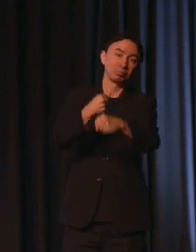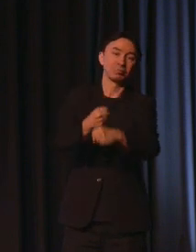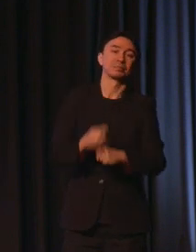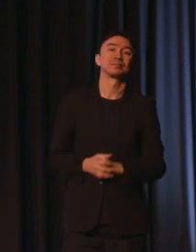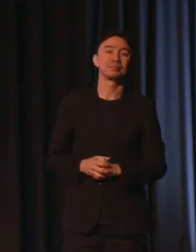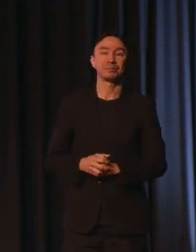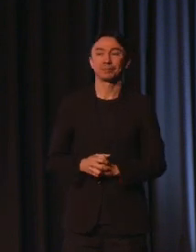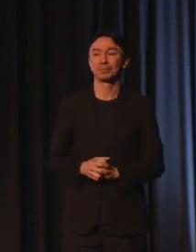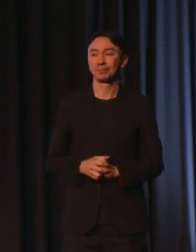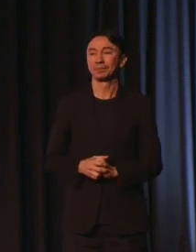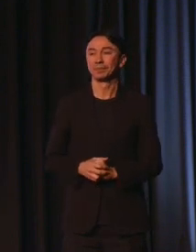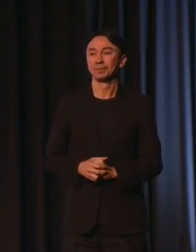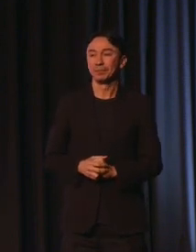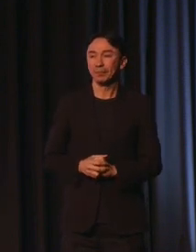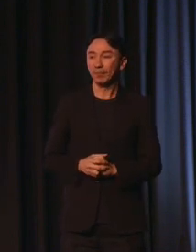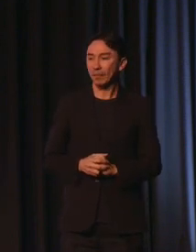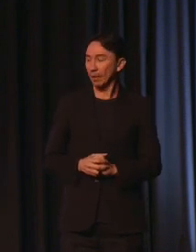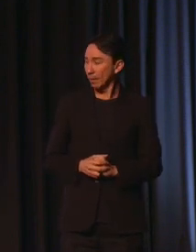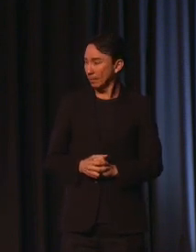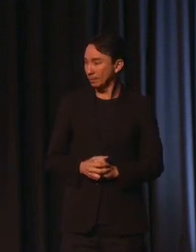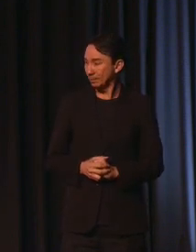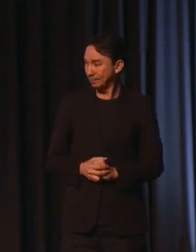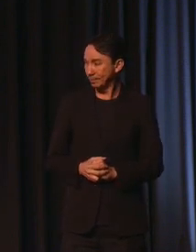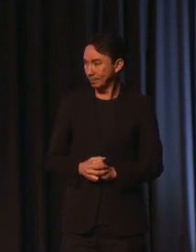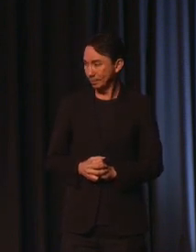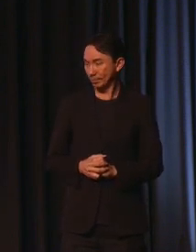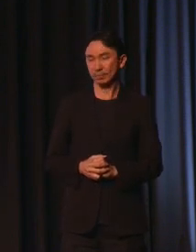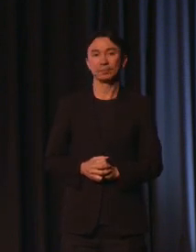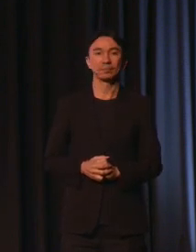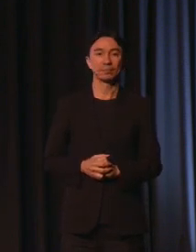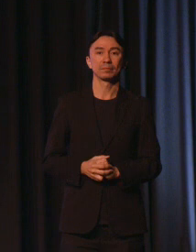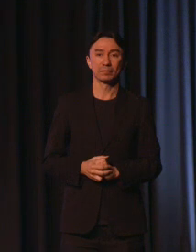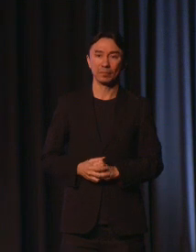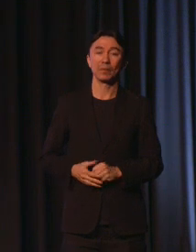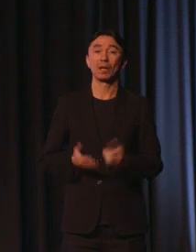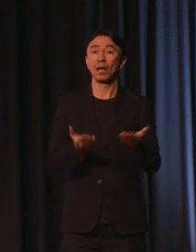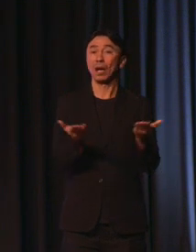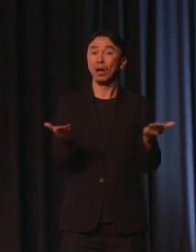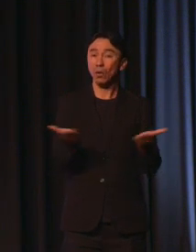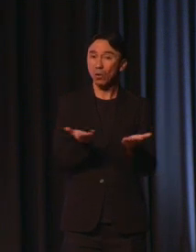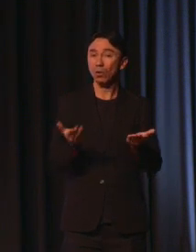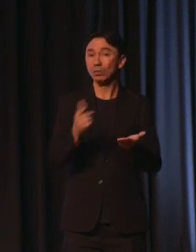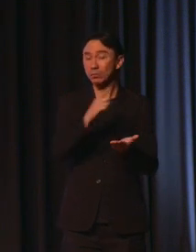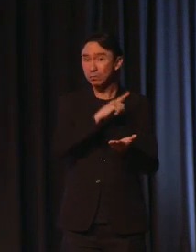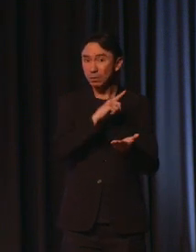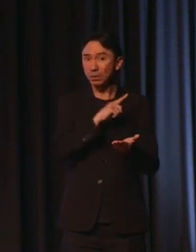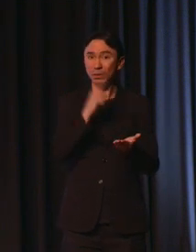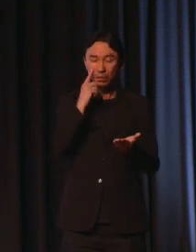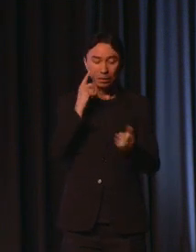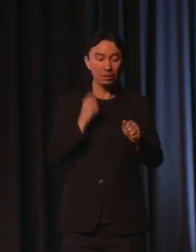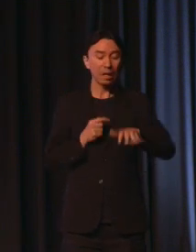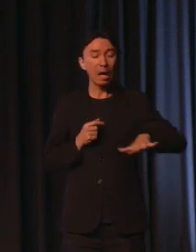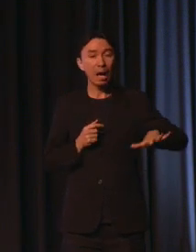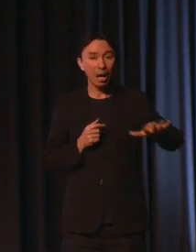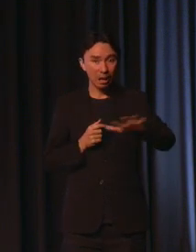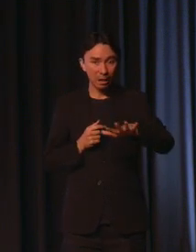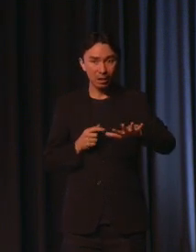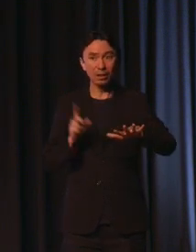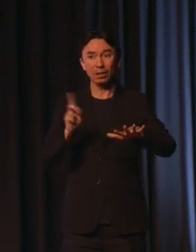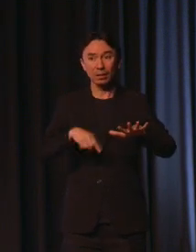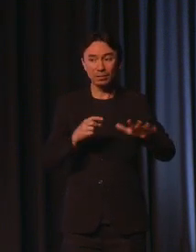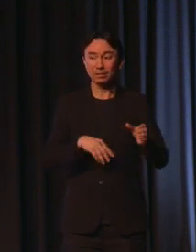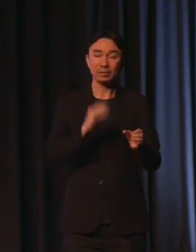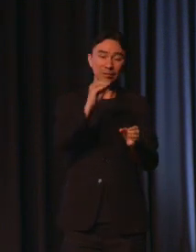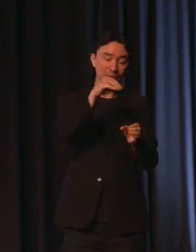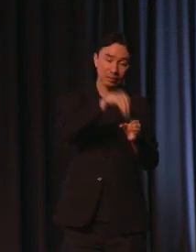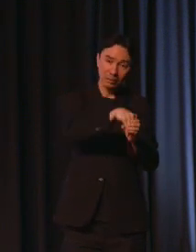Aqui trouxe um pouquinho sobre a área que nós estamos incluídos dentro da coordenação de sangue hemoderivados, que é a área